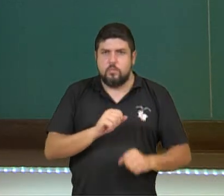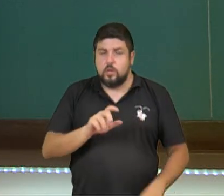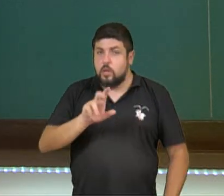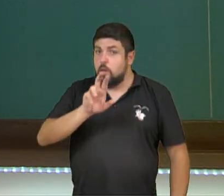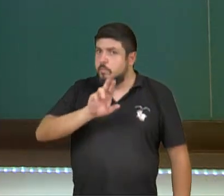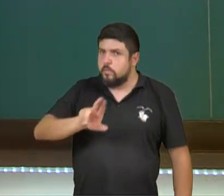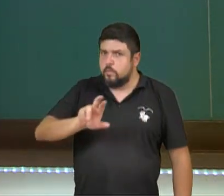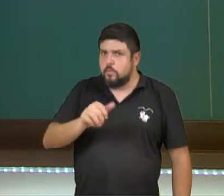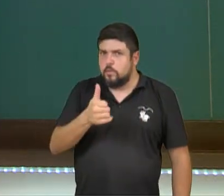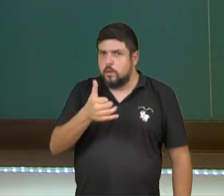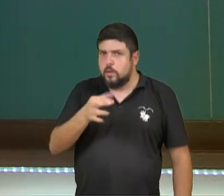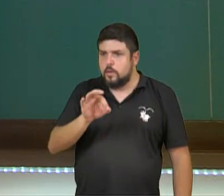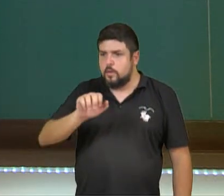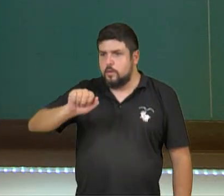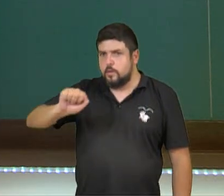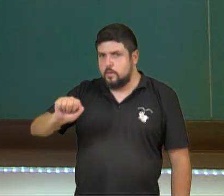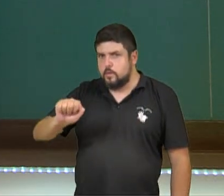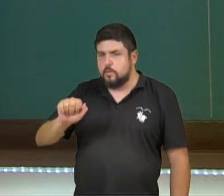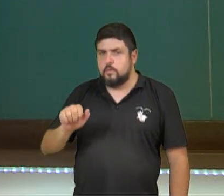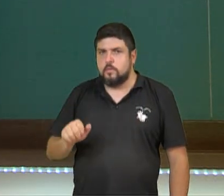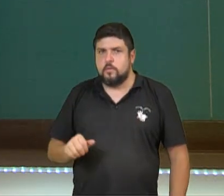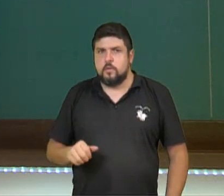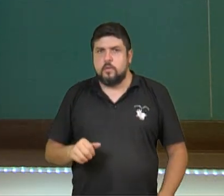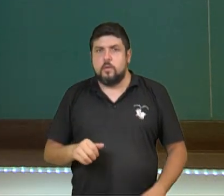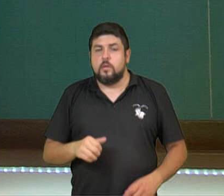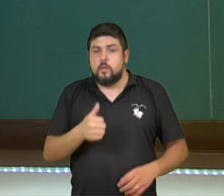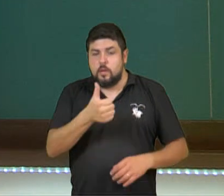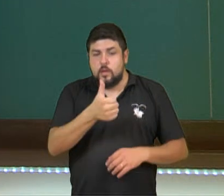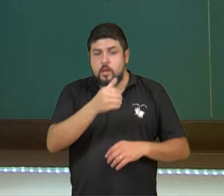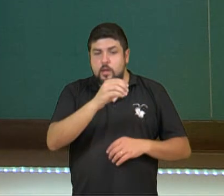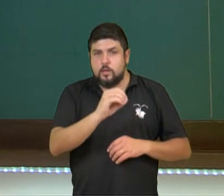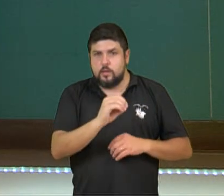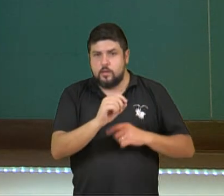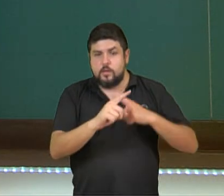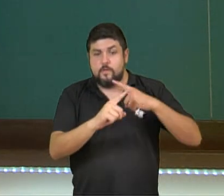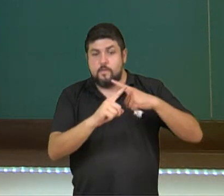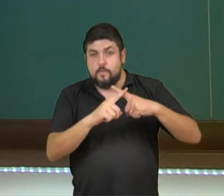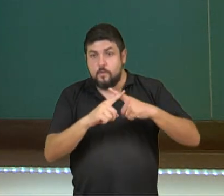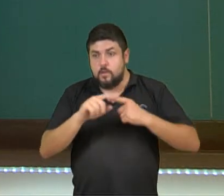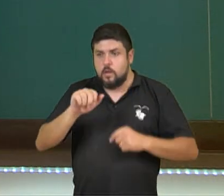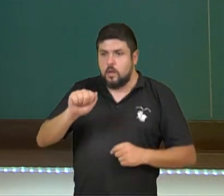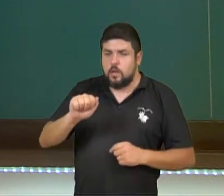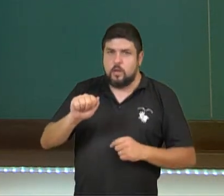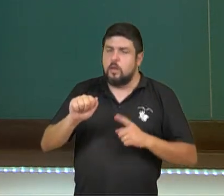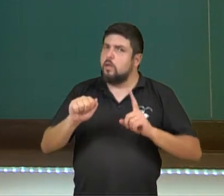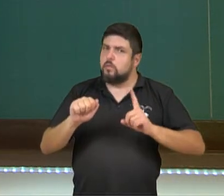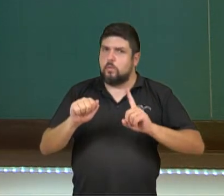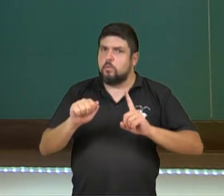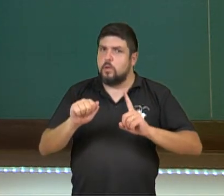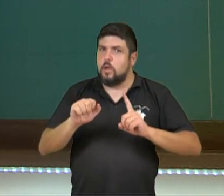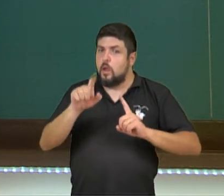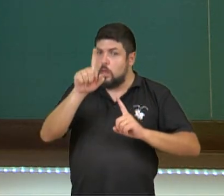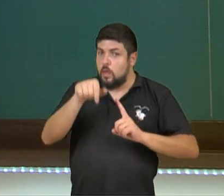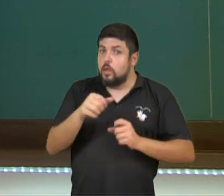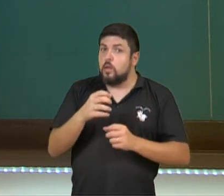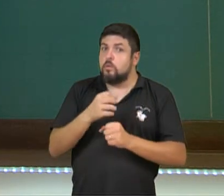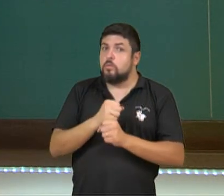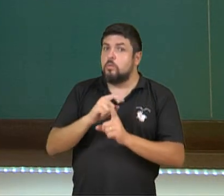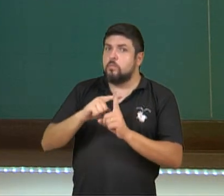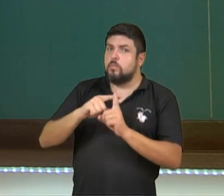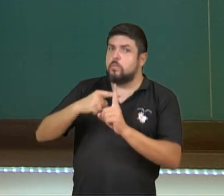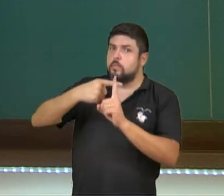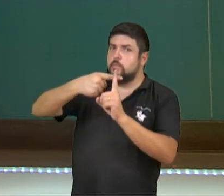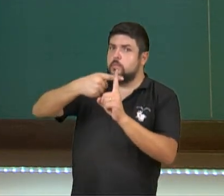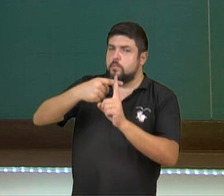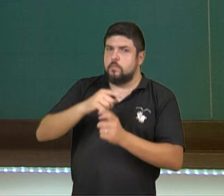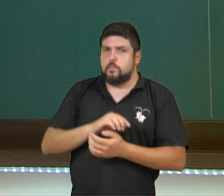bom? Quando você escreve 10A, você está multiplicando 10 por A. Eu quero juntar os dois pedaços. Juntar é uma conta